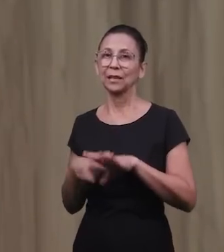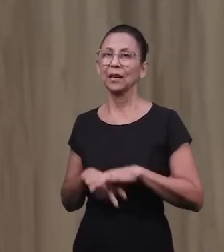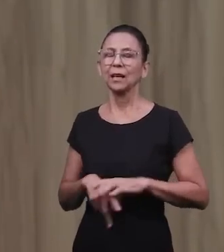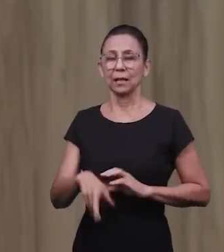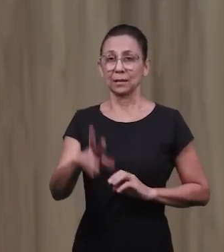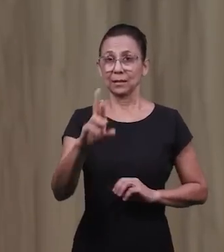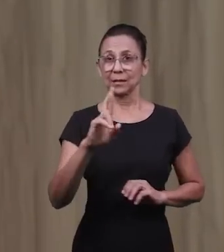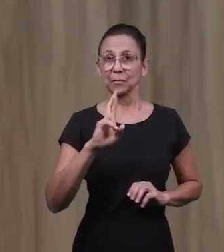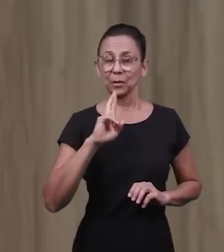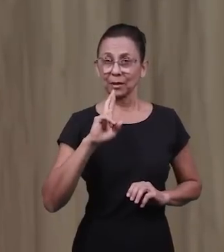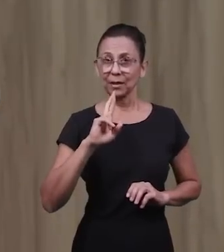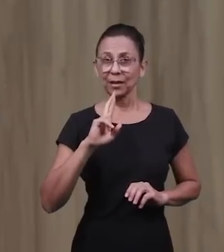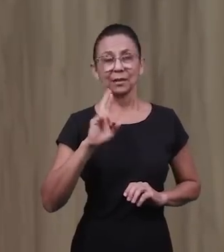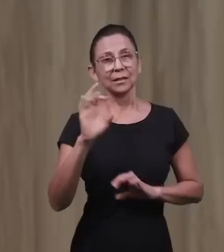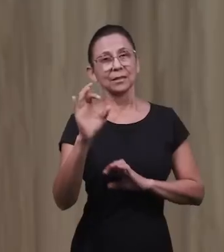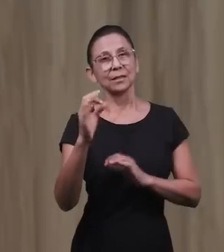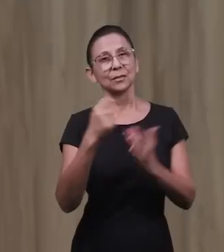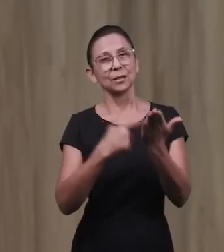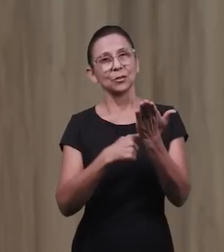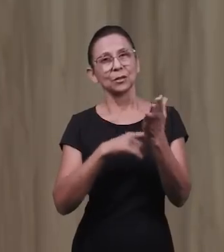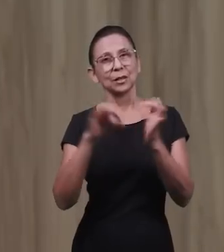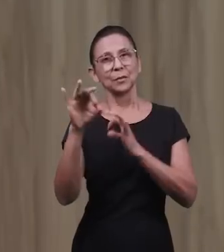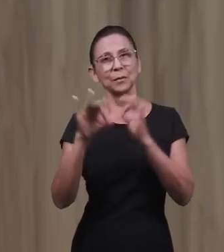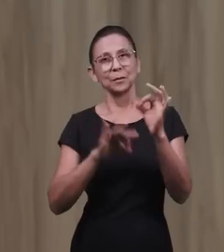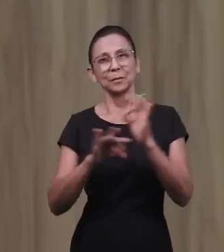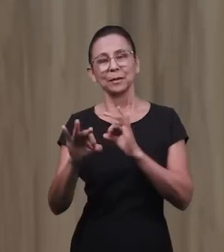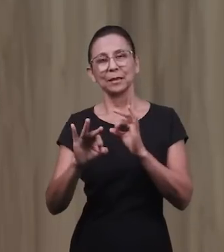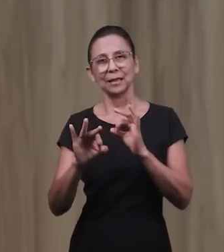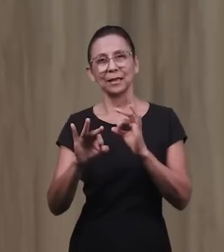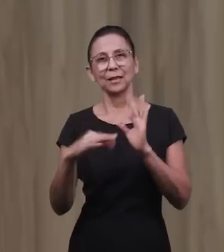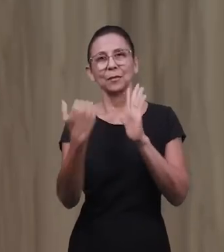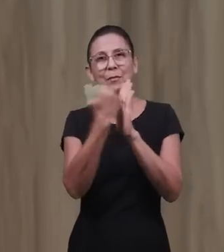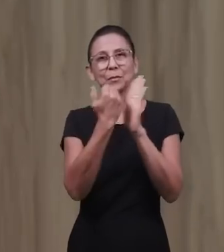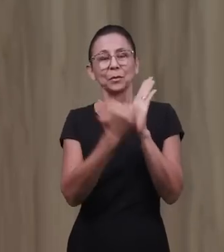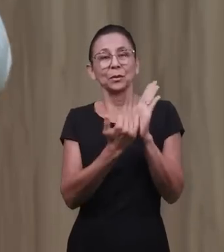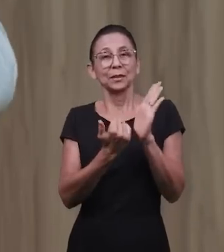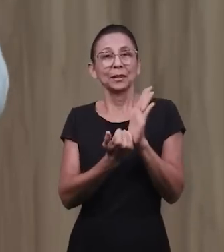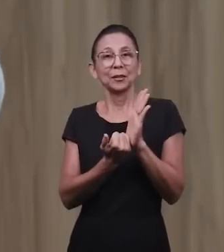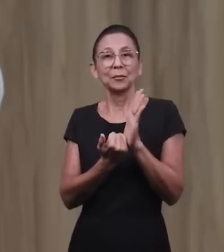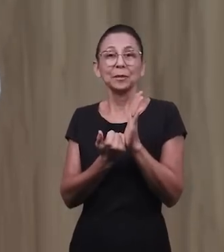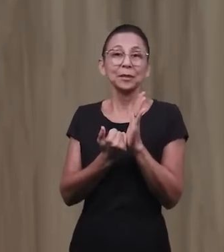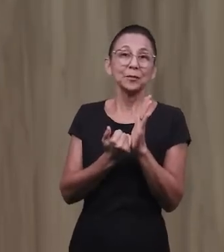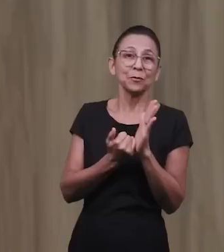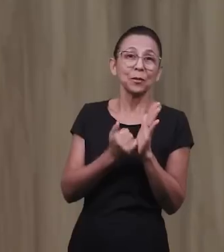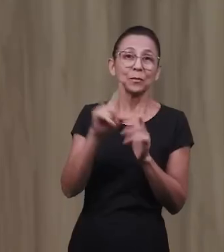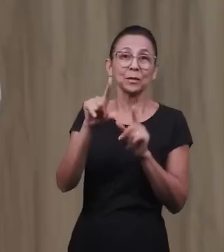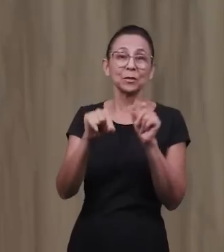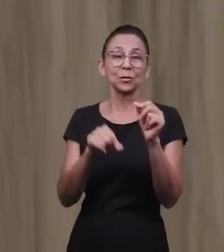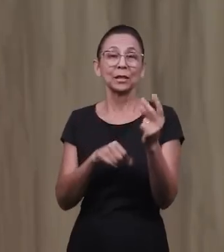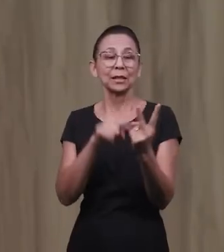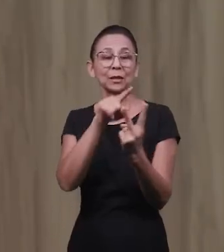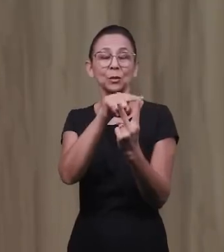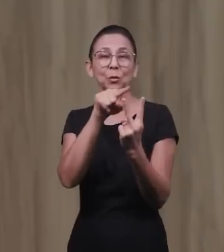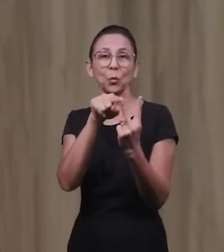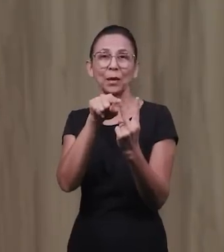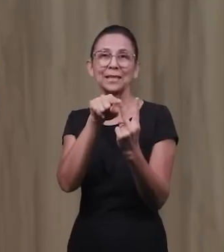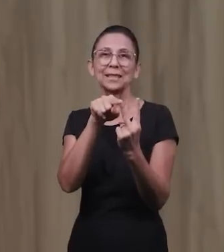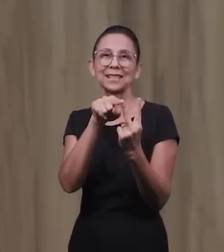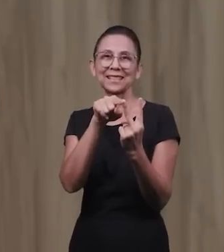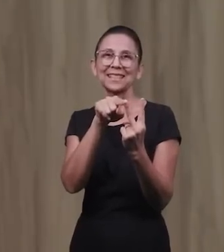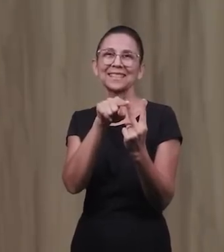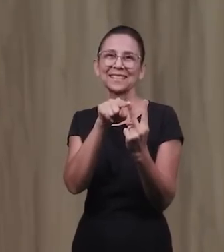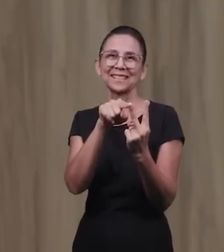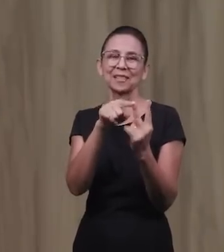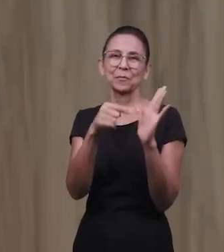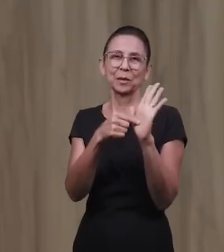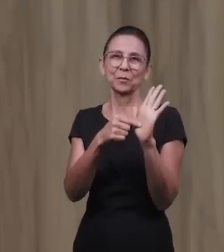você responder, você nos ajuda a fazer a próxima edição do programa e das respostas que recebemos, vamos escolher 2 para